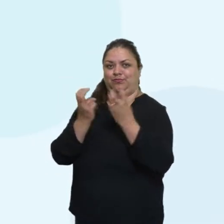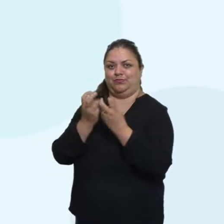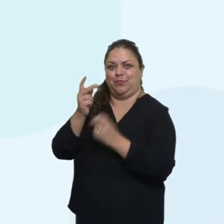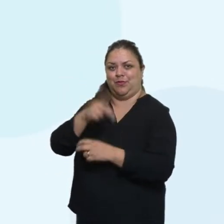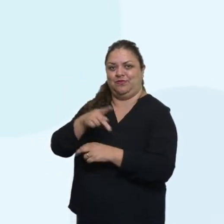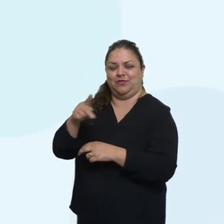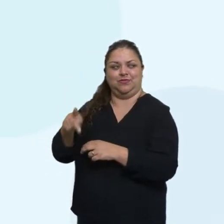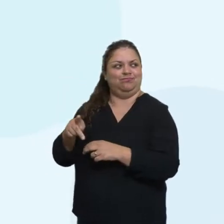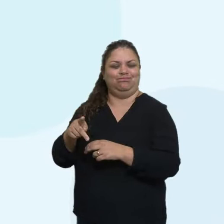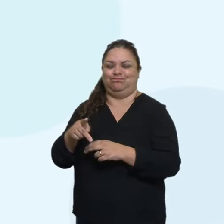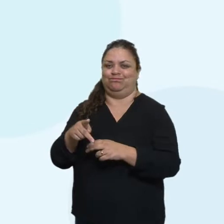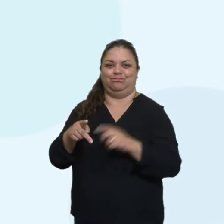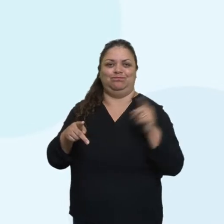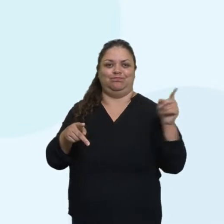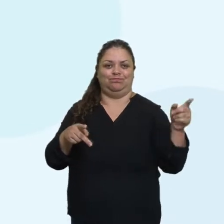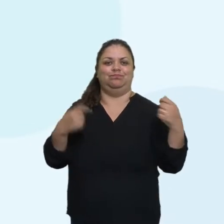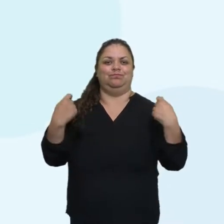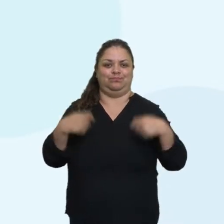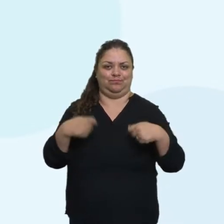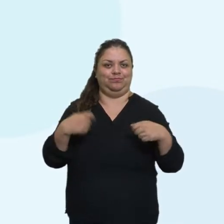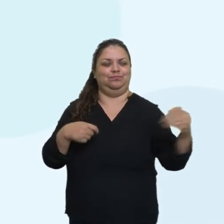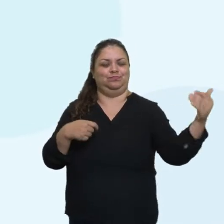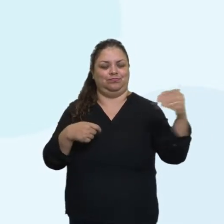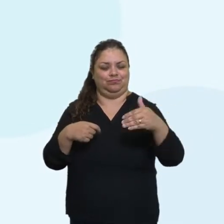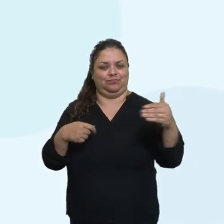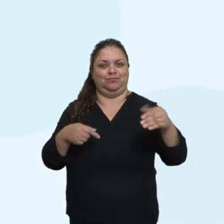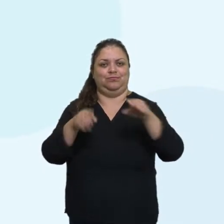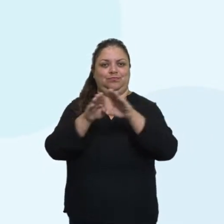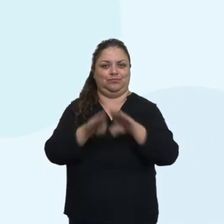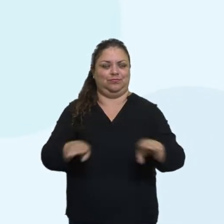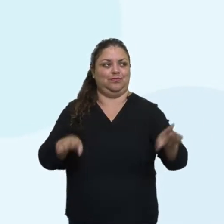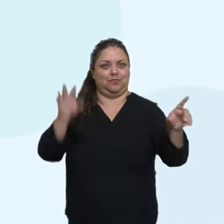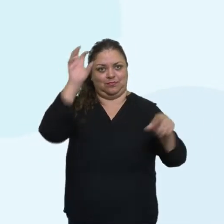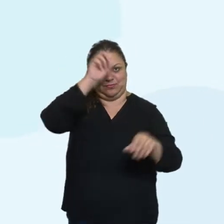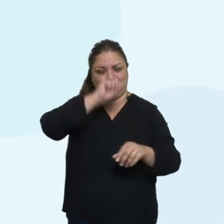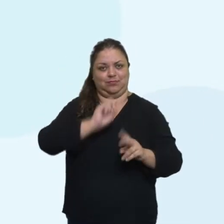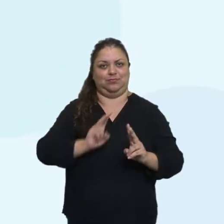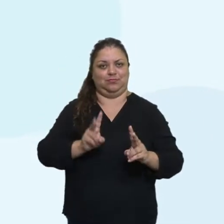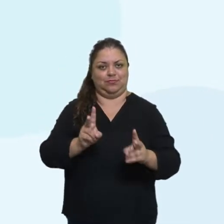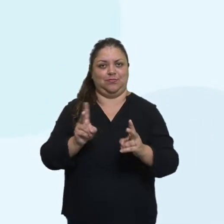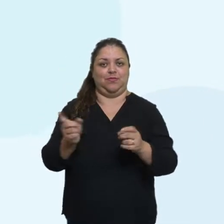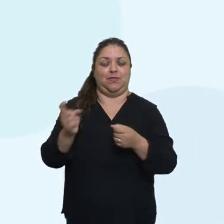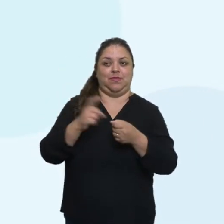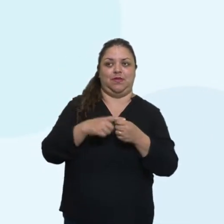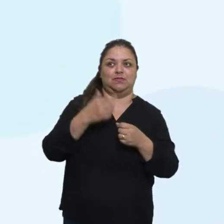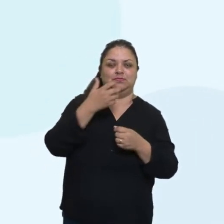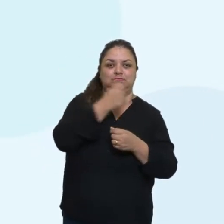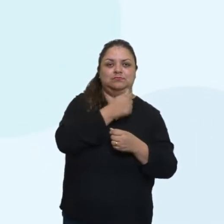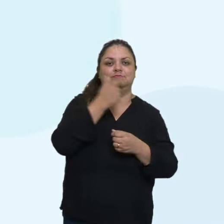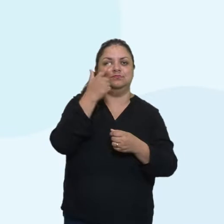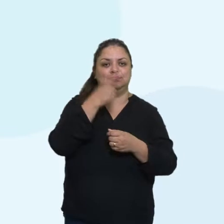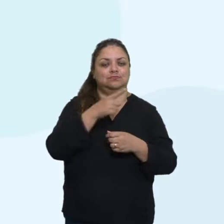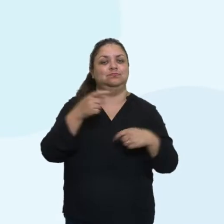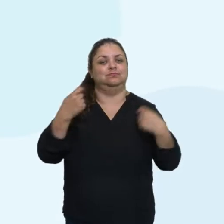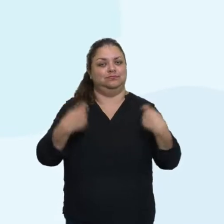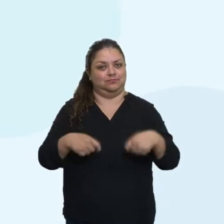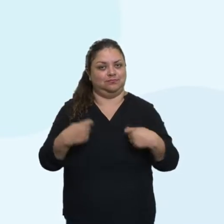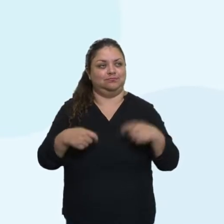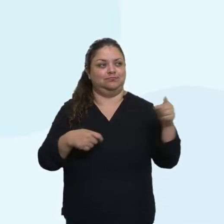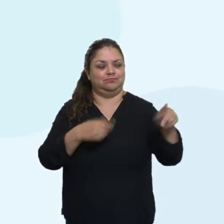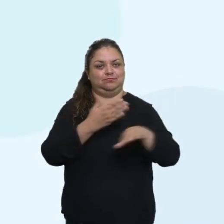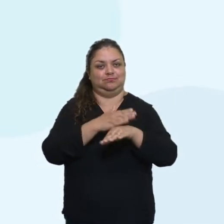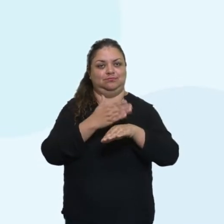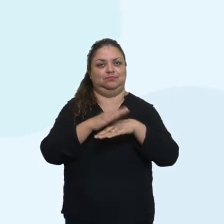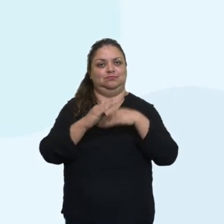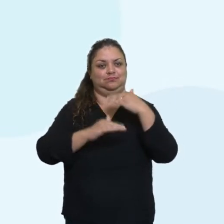entenderem que é oportuno esses alunos de continuidade aí no processo de desenvolvimento aí das habilidades essenciais